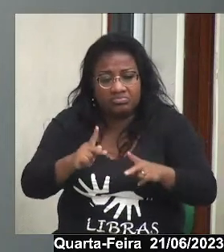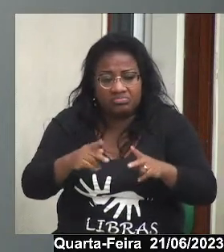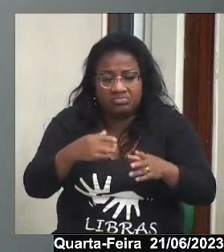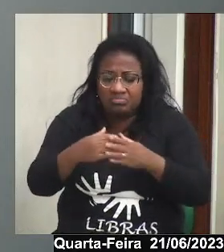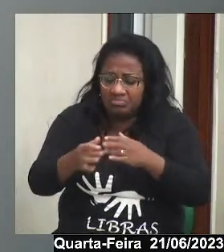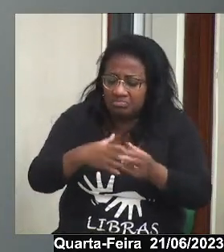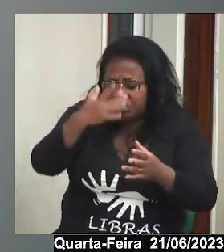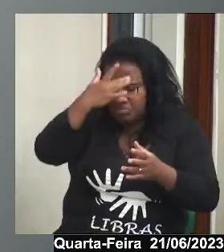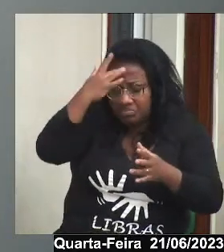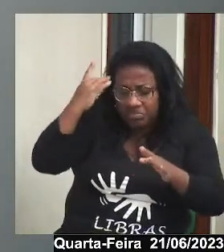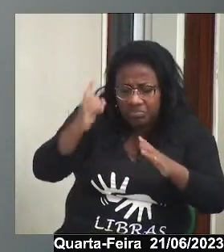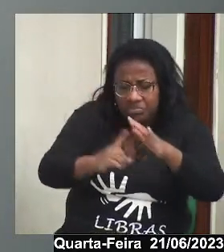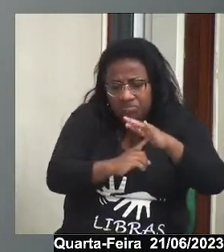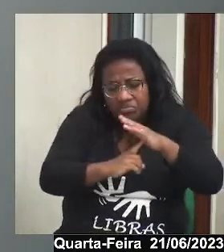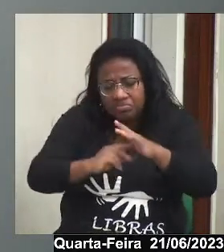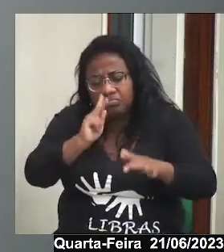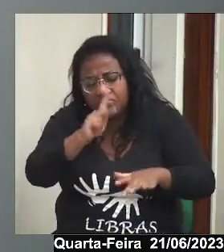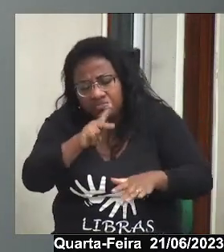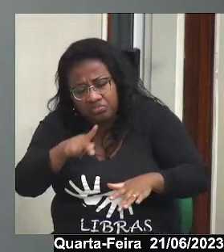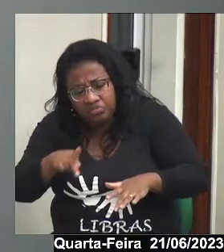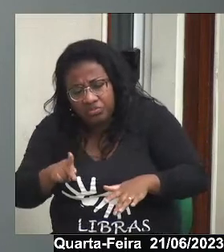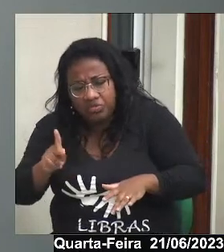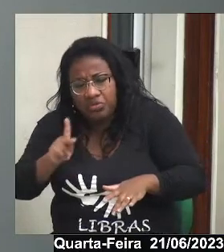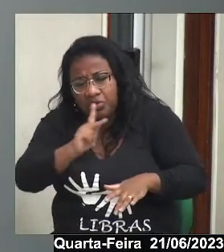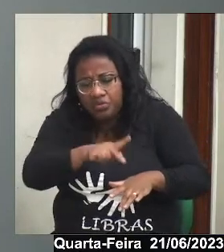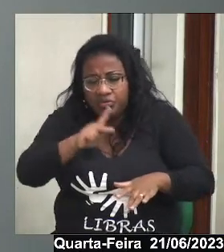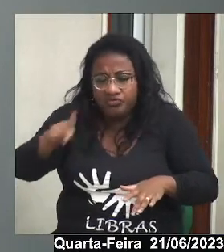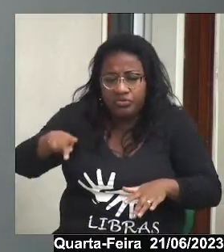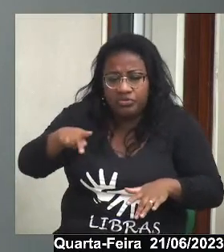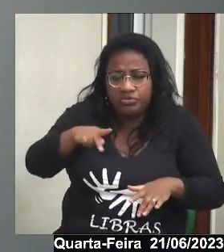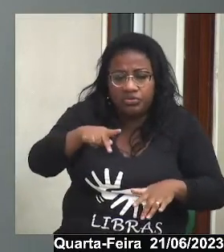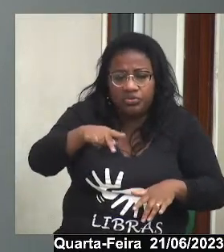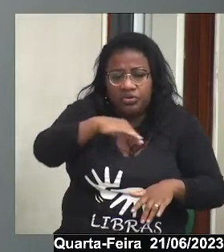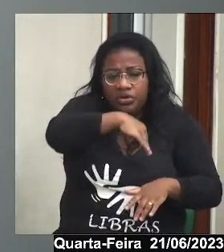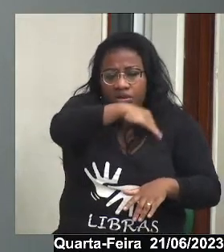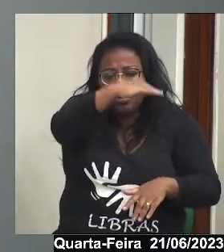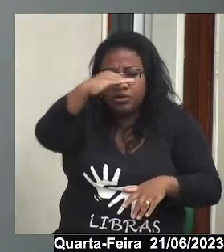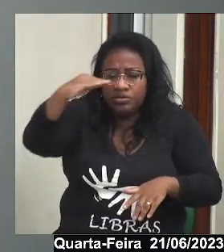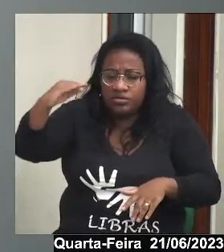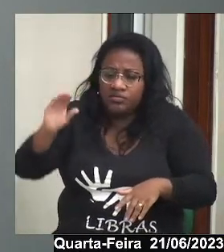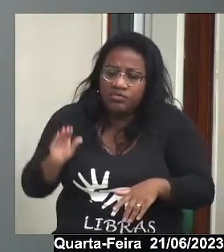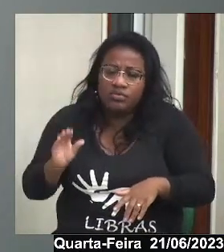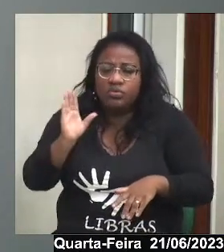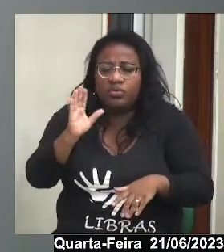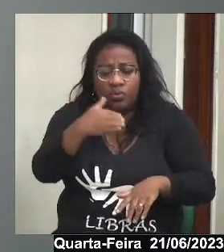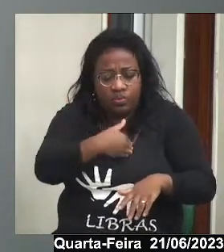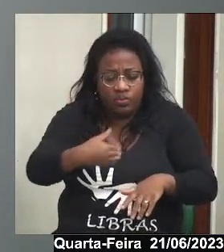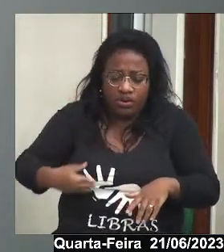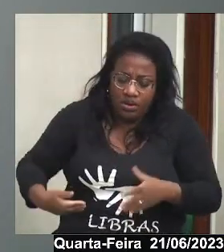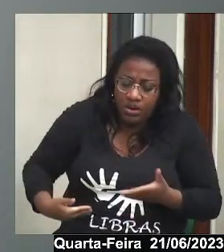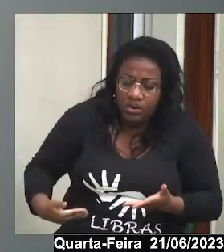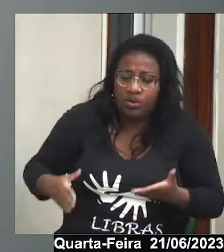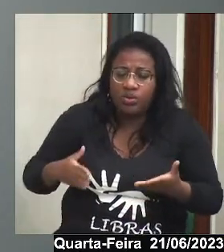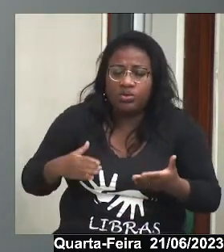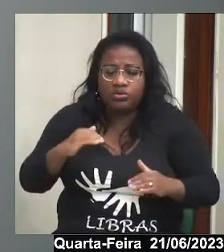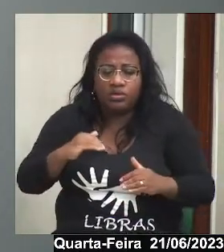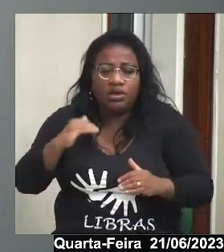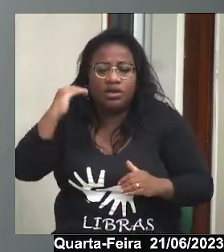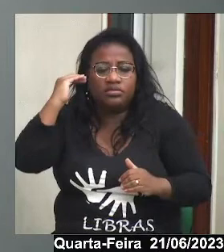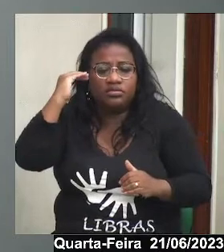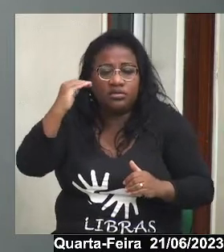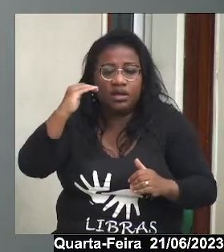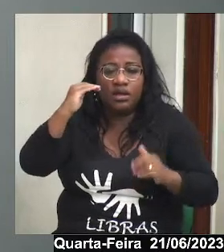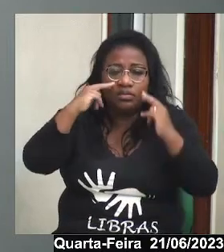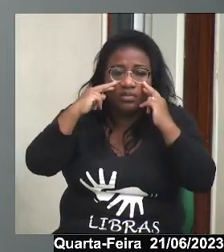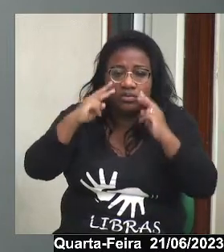seja expositor, guarda, professor, servidores públicos, estão acima de qualquer divergência política que nós possamos